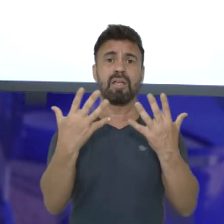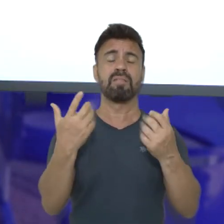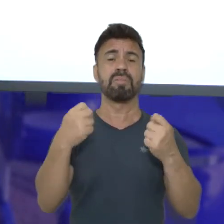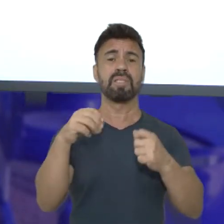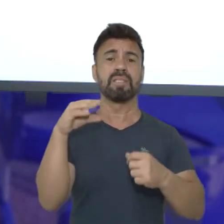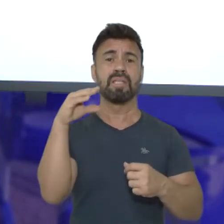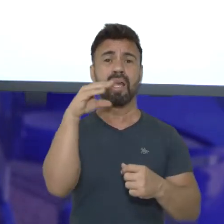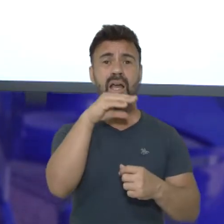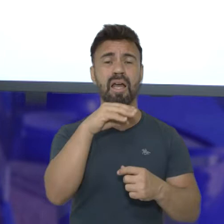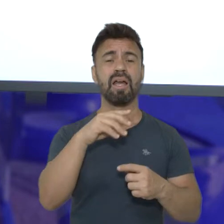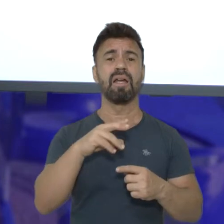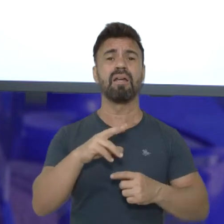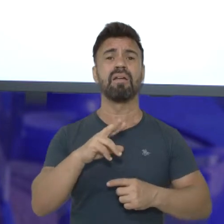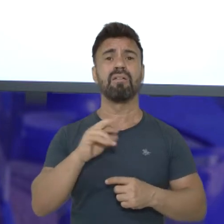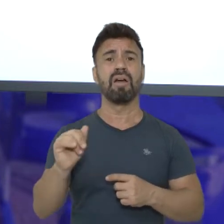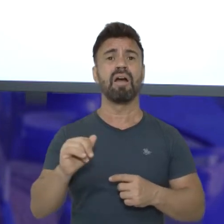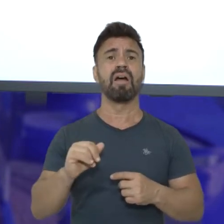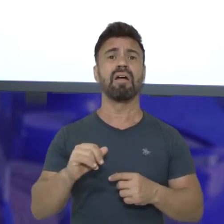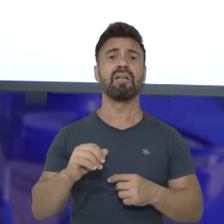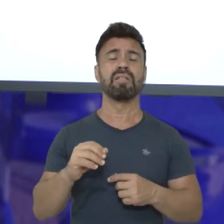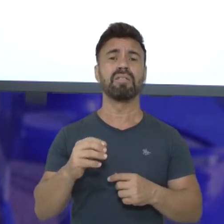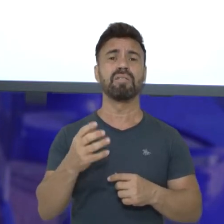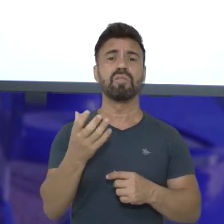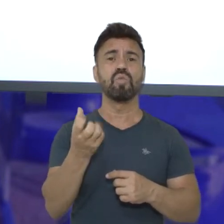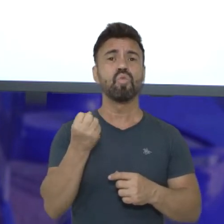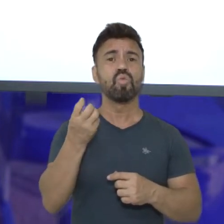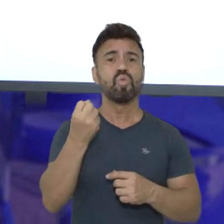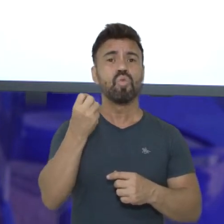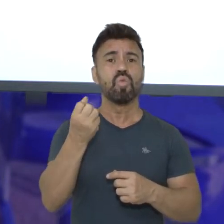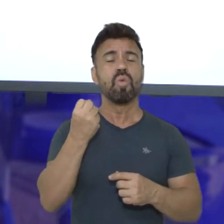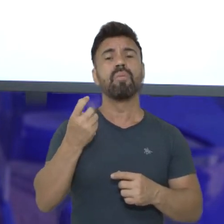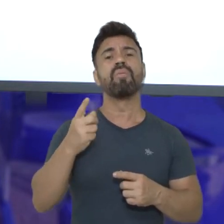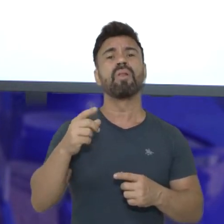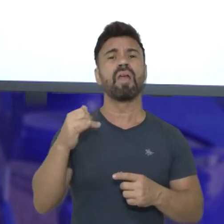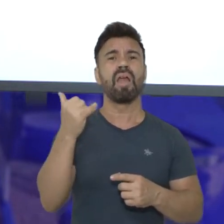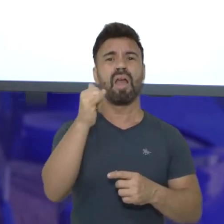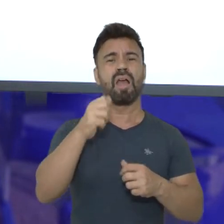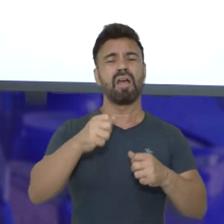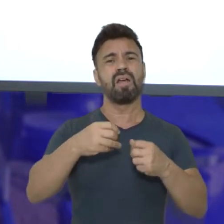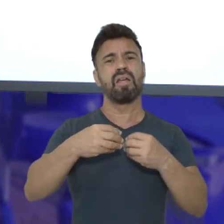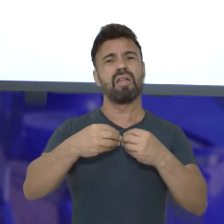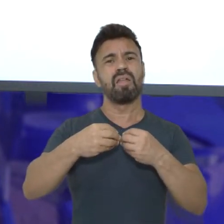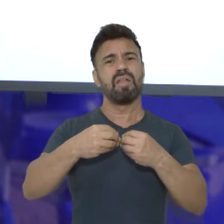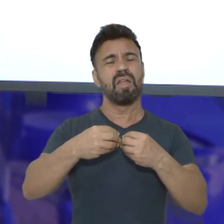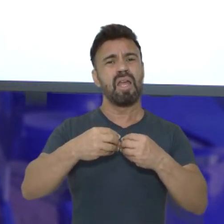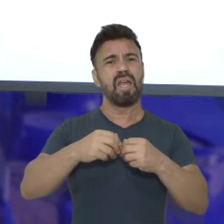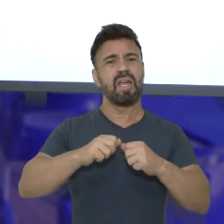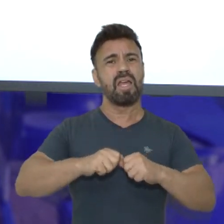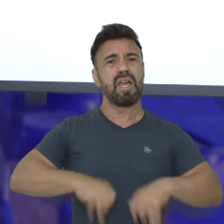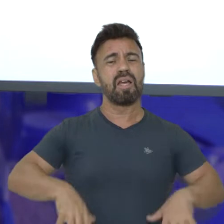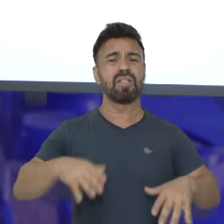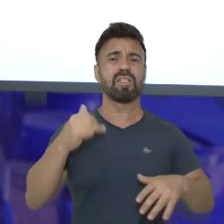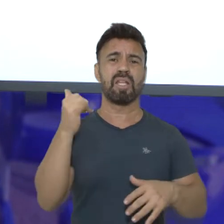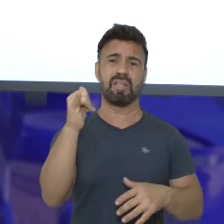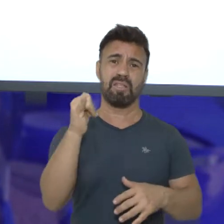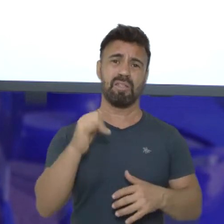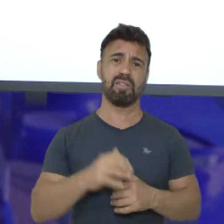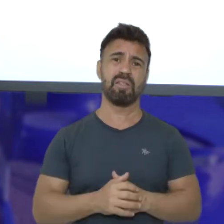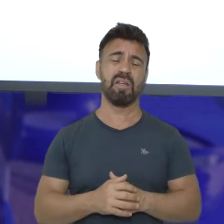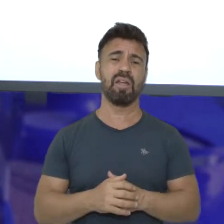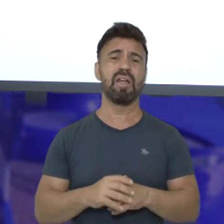vai demandar um maior consumo de energia, então ela vai gastar mais energia na sua casa. E ela também é um pouco mais